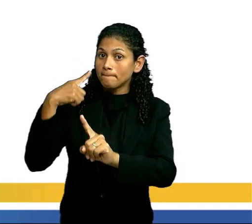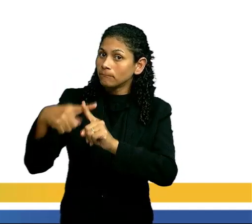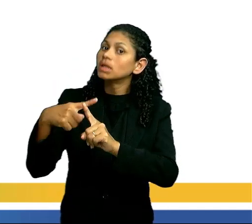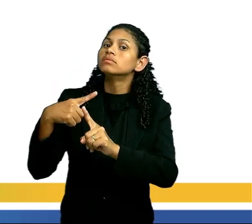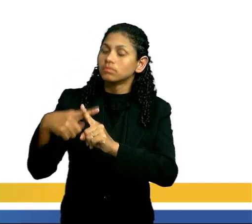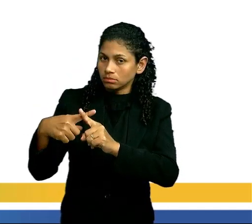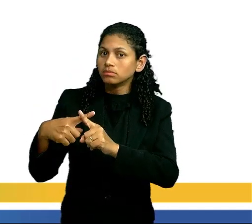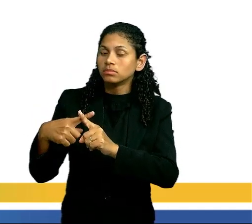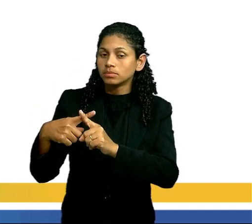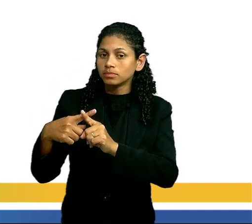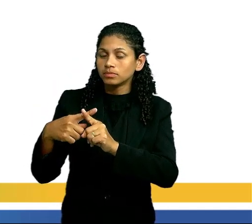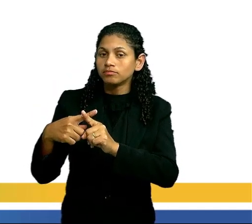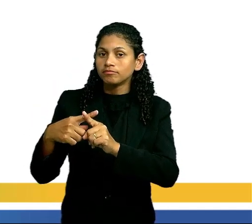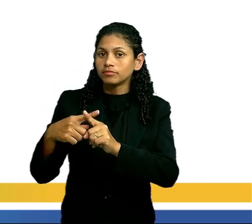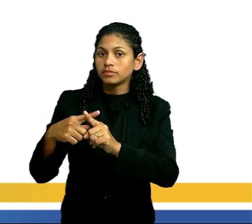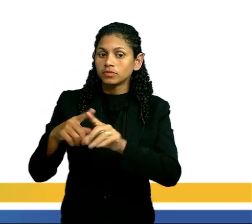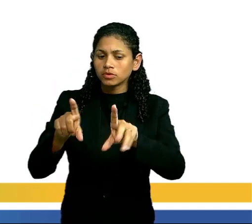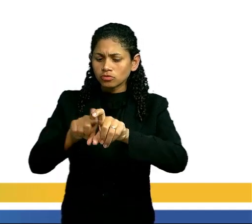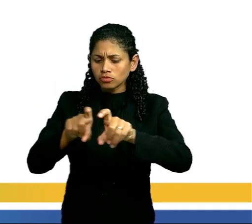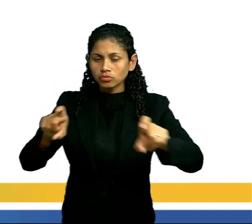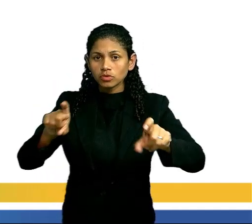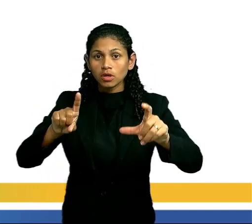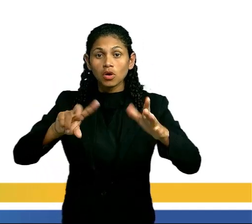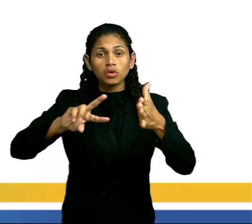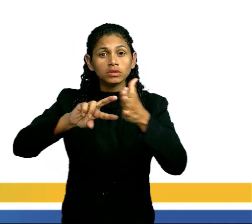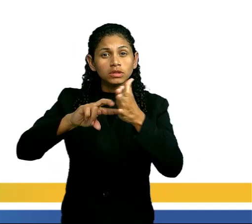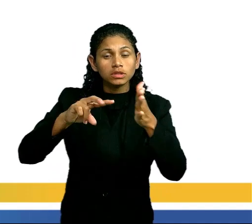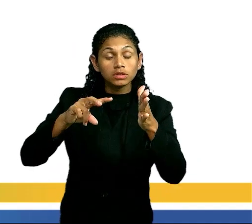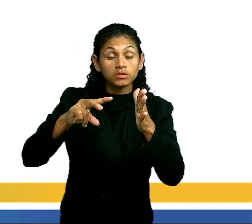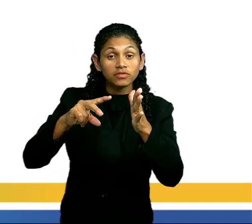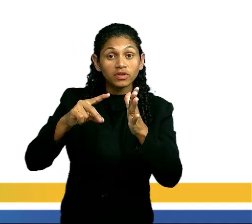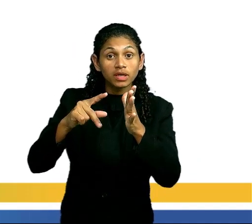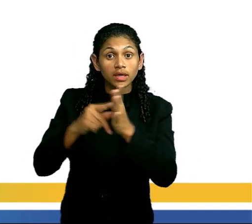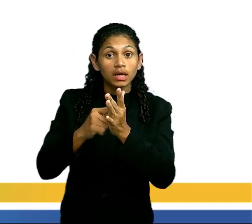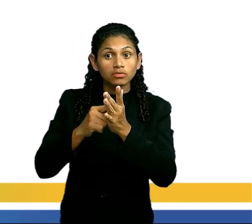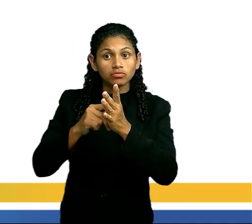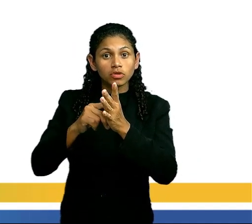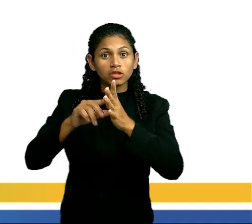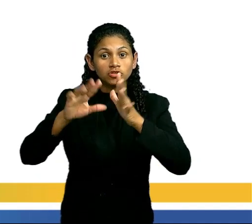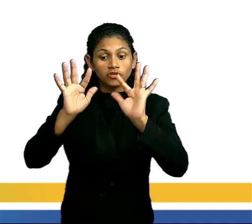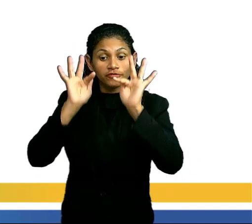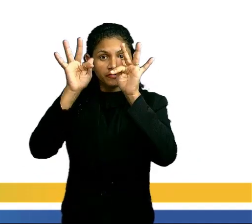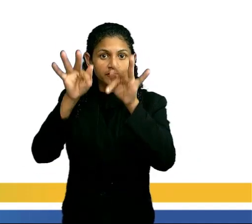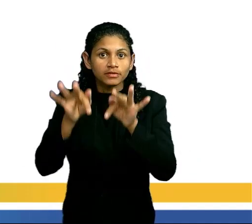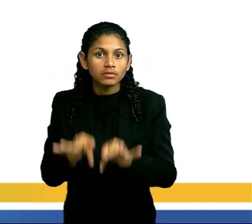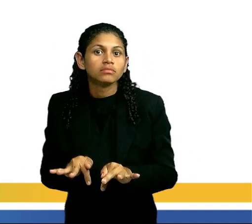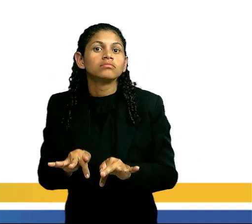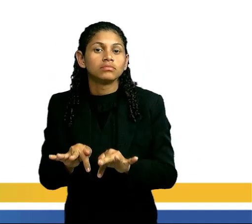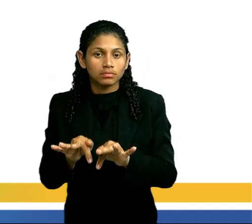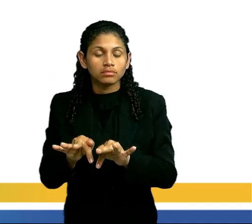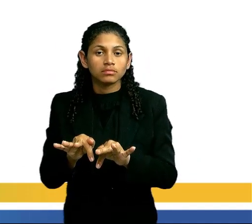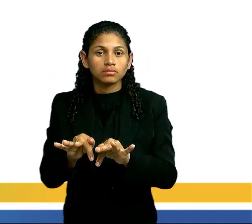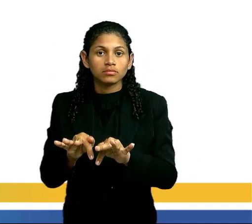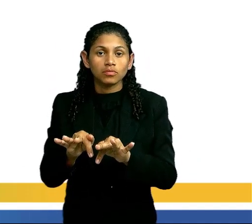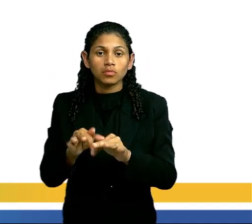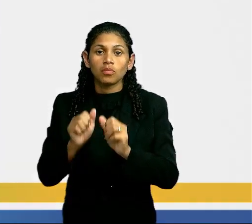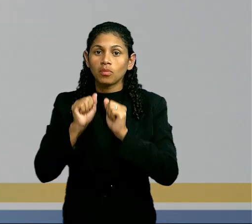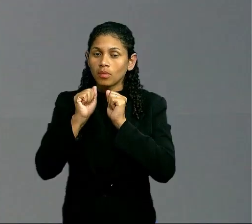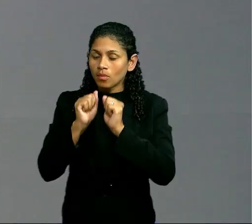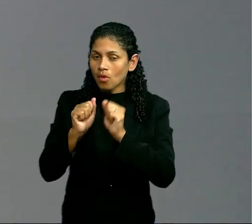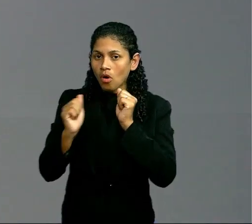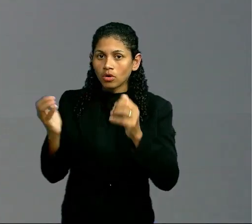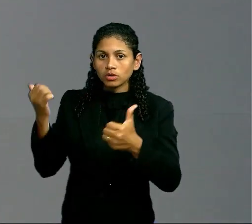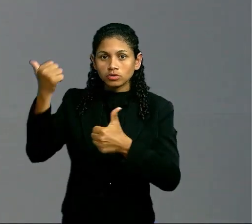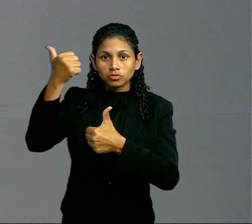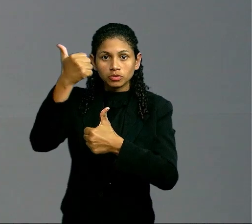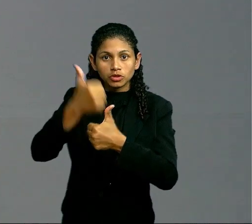tirinha, ela expressa sentido de conclusão, podendo ser substituído por logo.